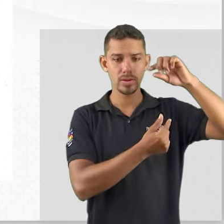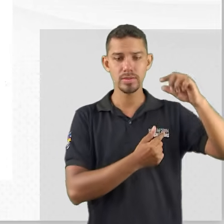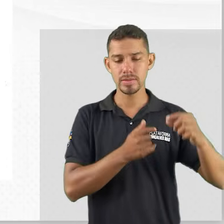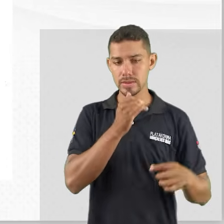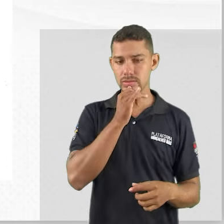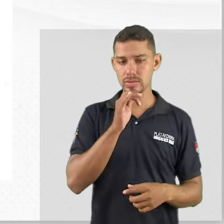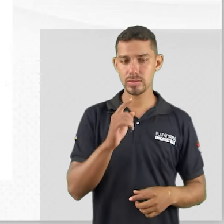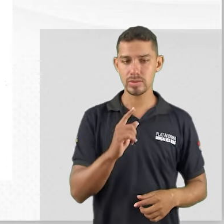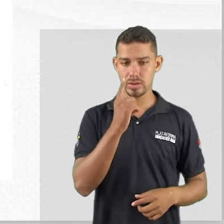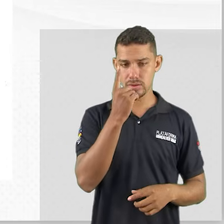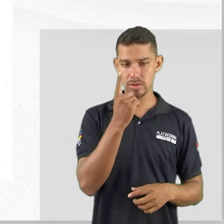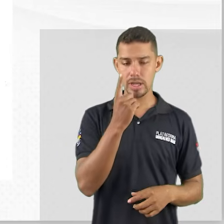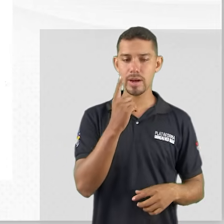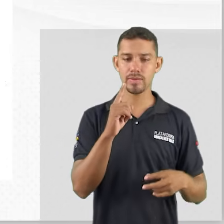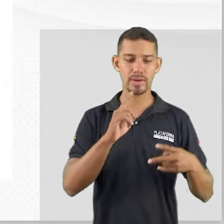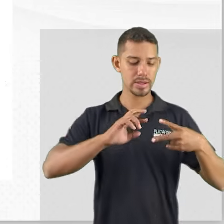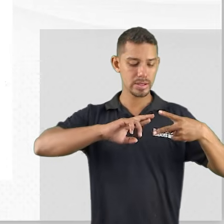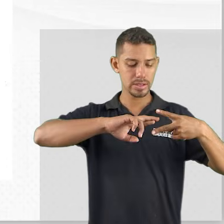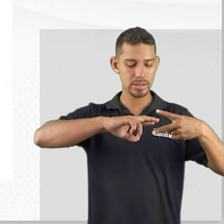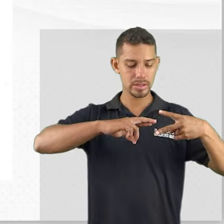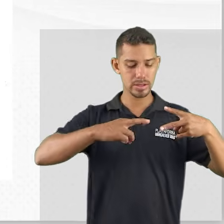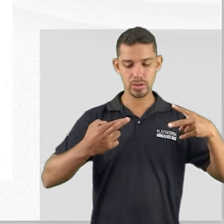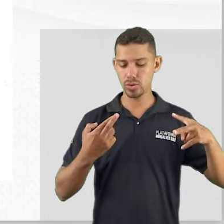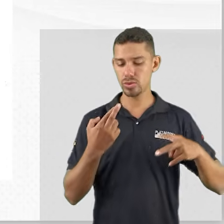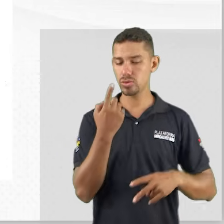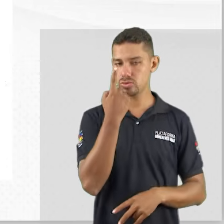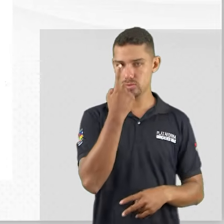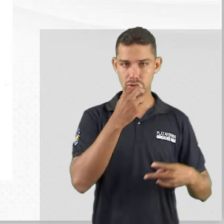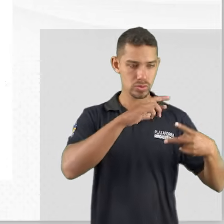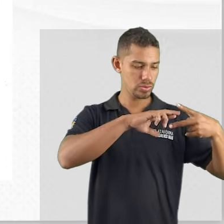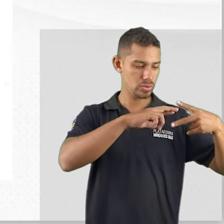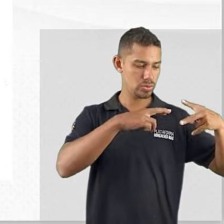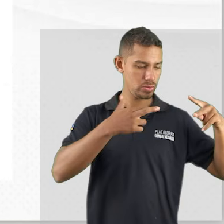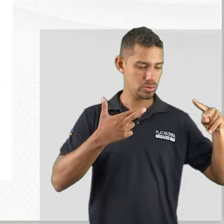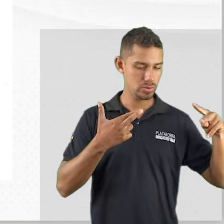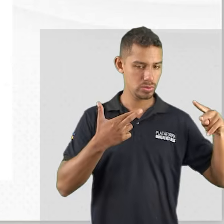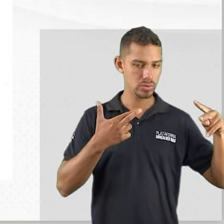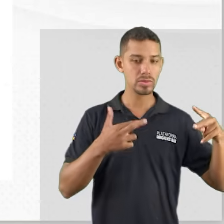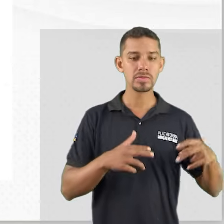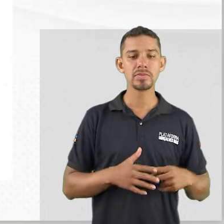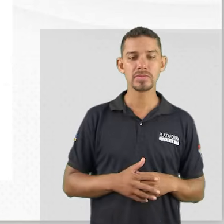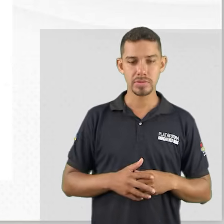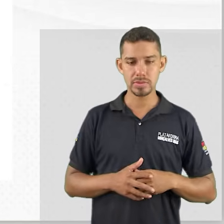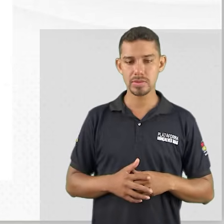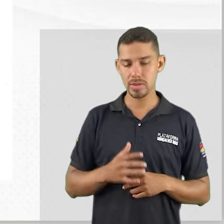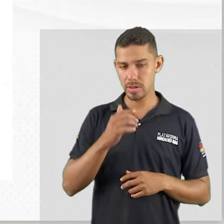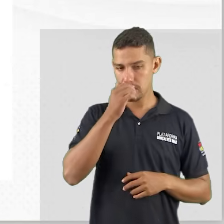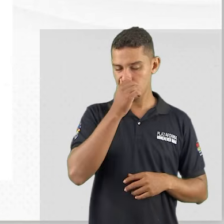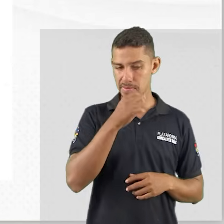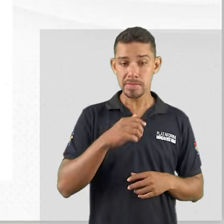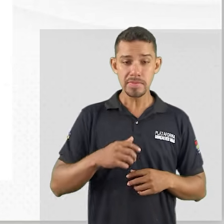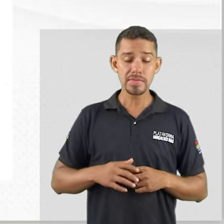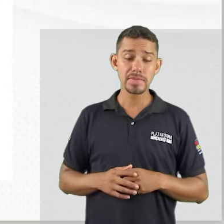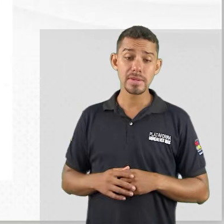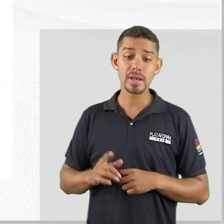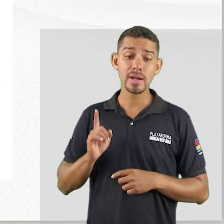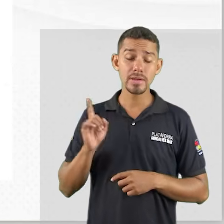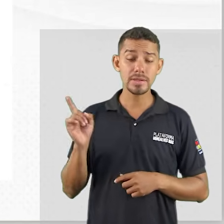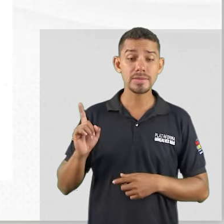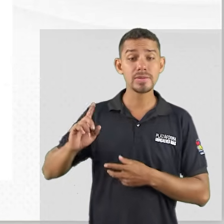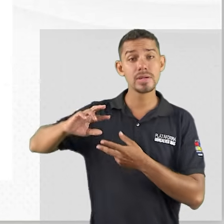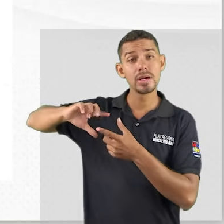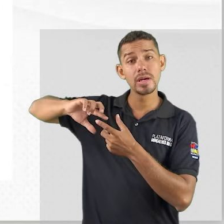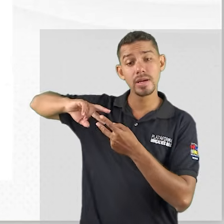dupla hélice, ele é uma fita única, tá? E aí, como eu falei anteriormente, né, o DNA é formado